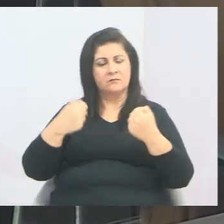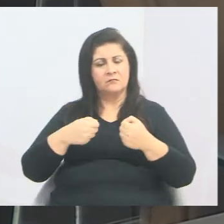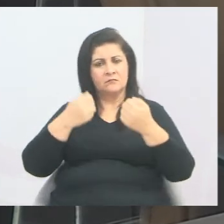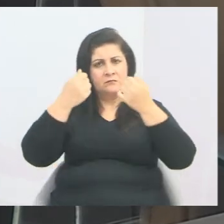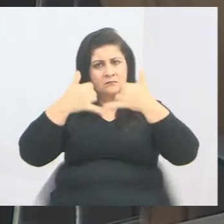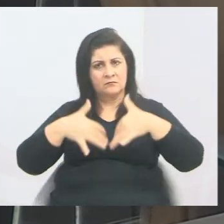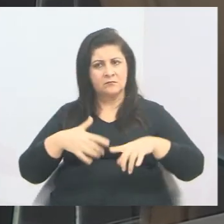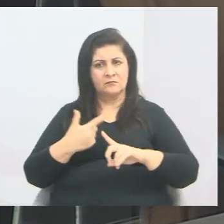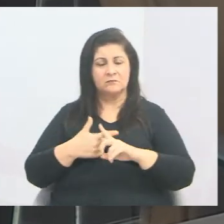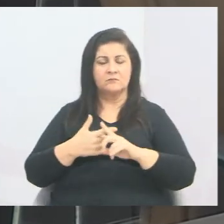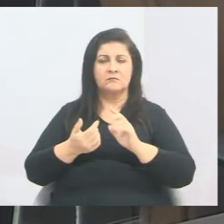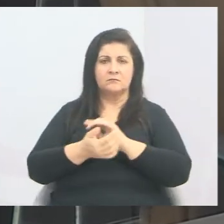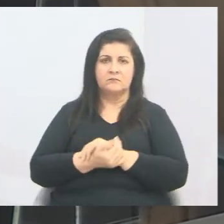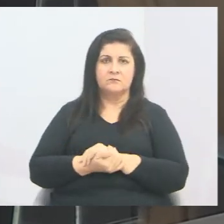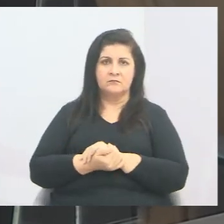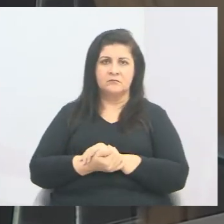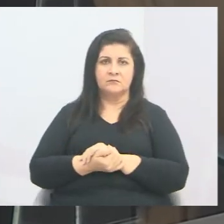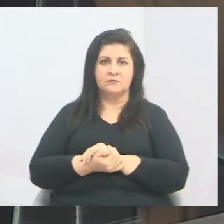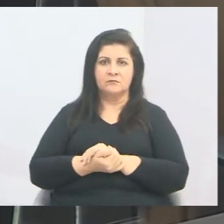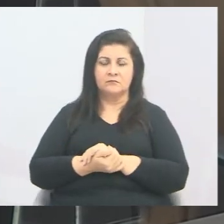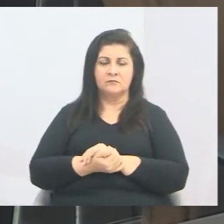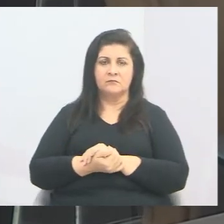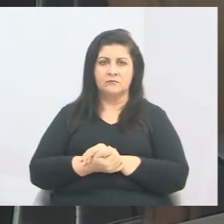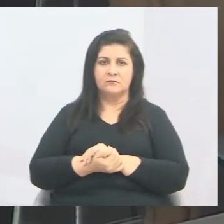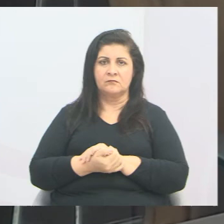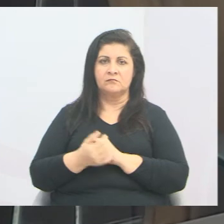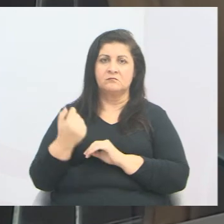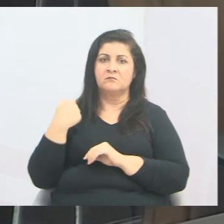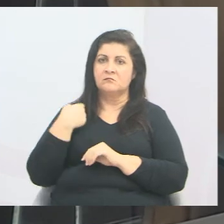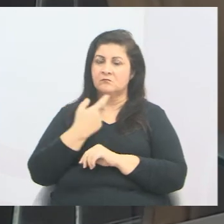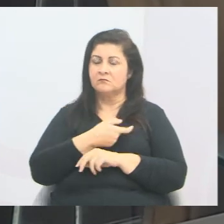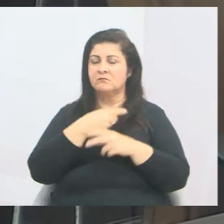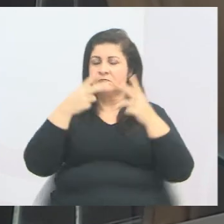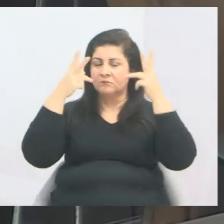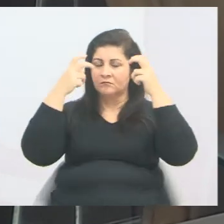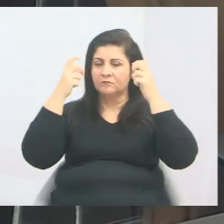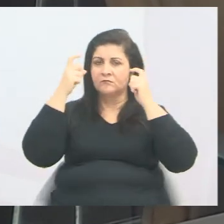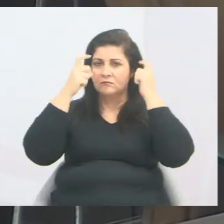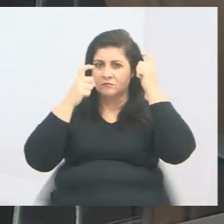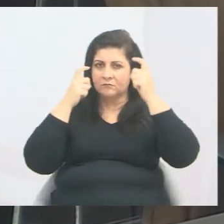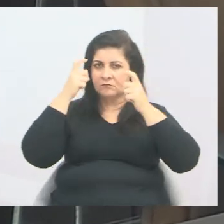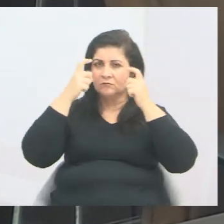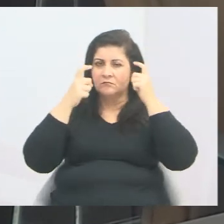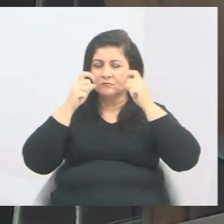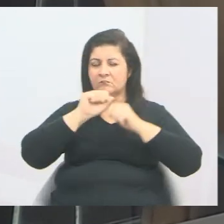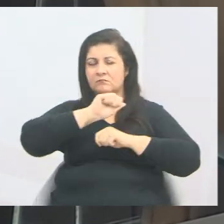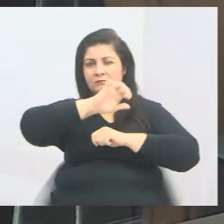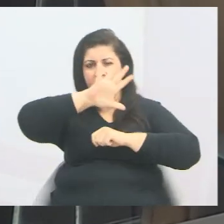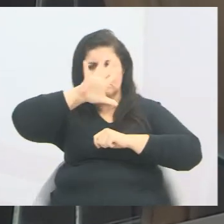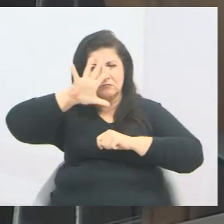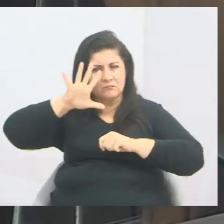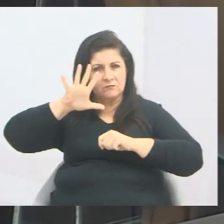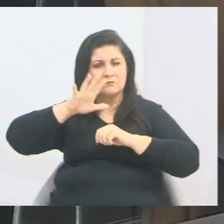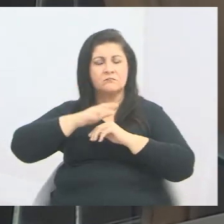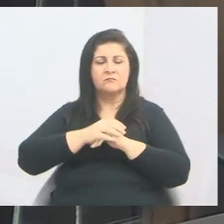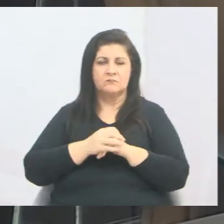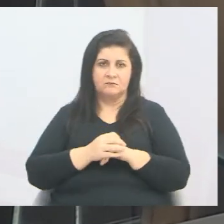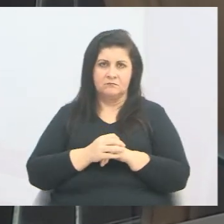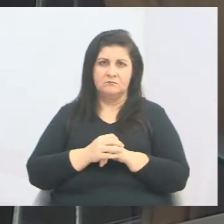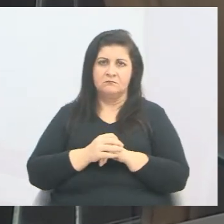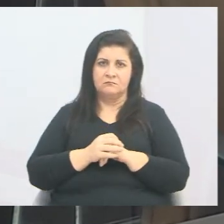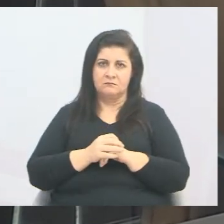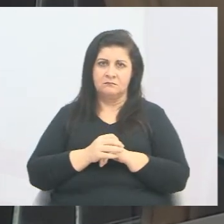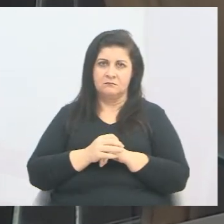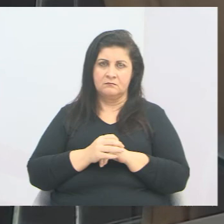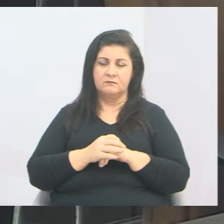do cancelamento dele, certo? E a gente vê que a preocupação dessa clareza